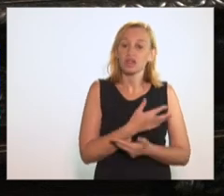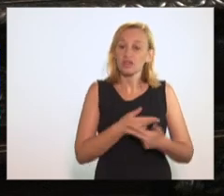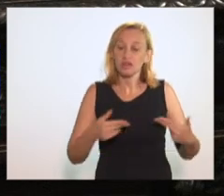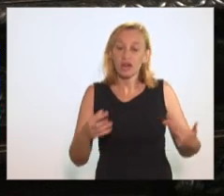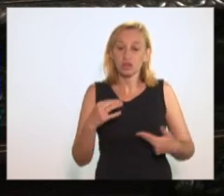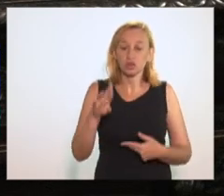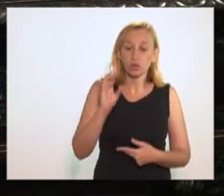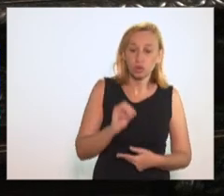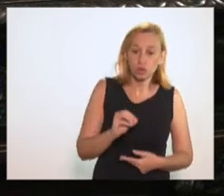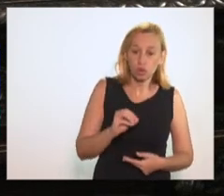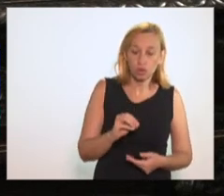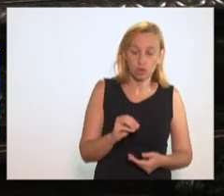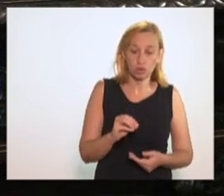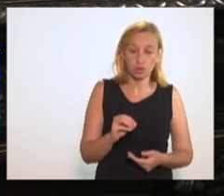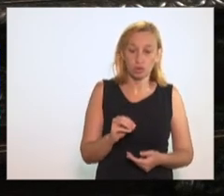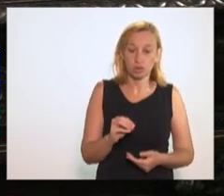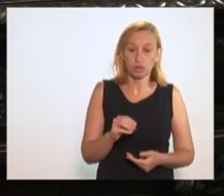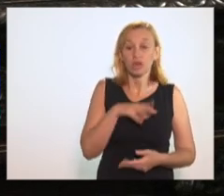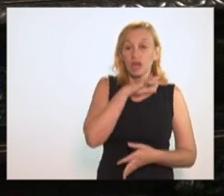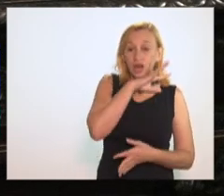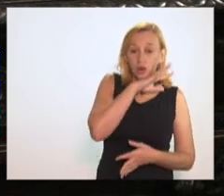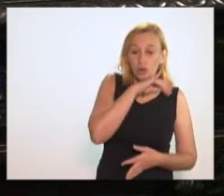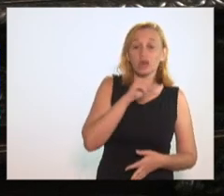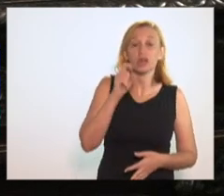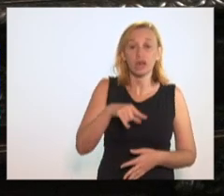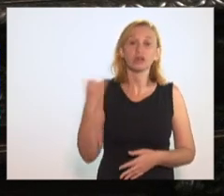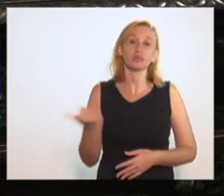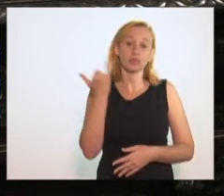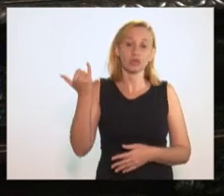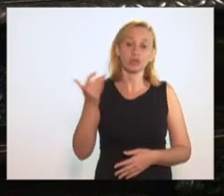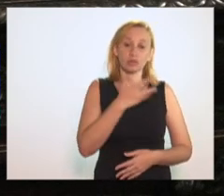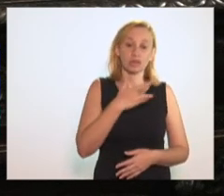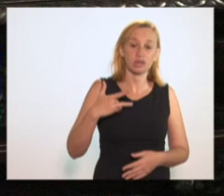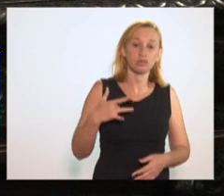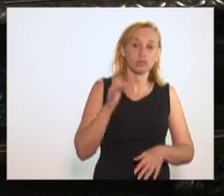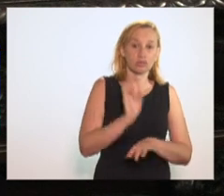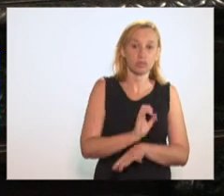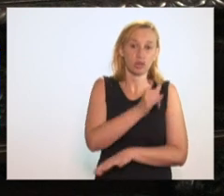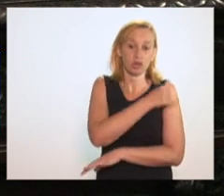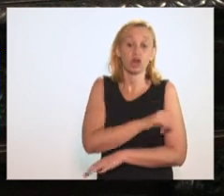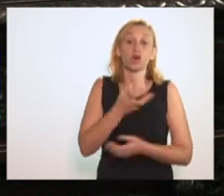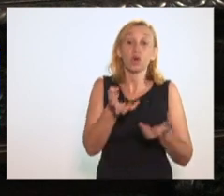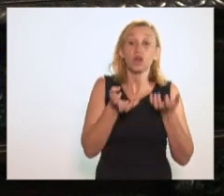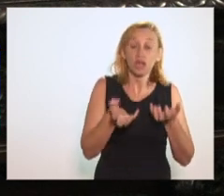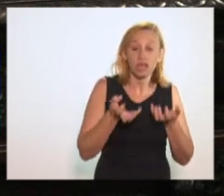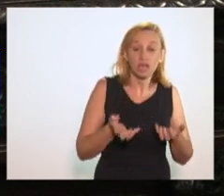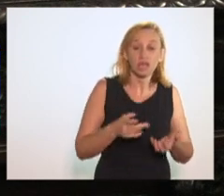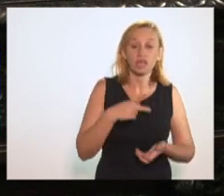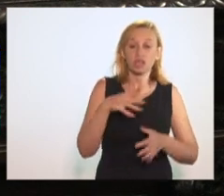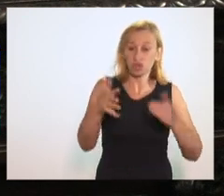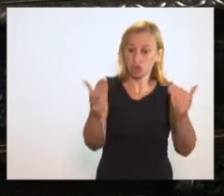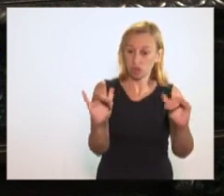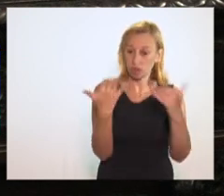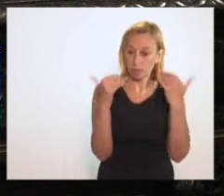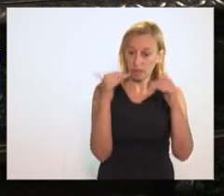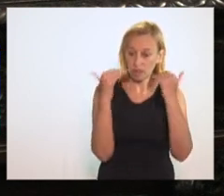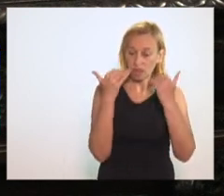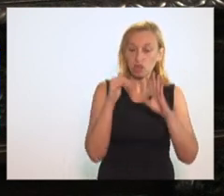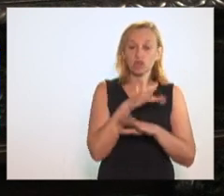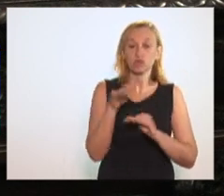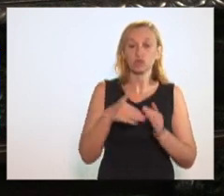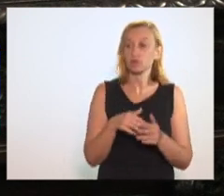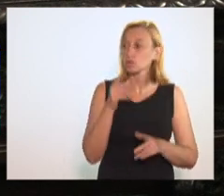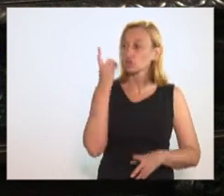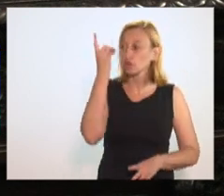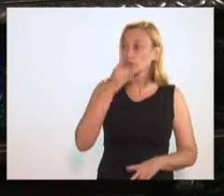consórcios que eram importantes para a saúde no estado do Rio de Janeiro. Então, eu queria chamar a atenção dos deputados,